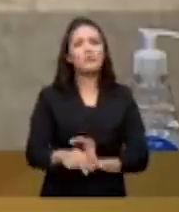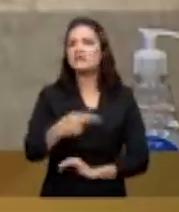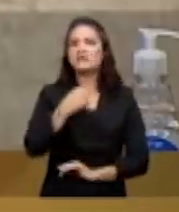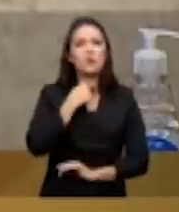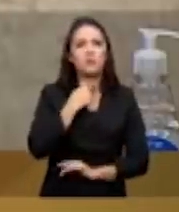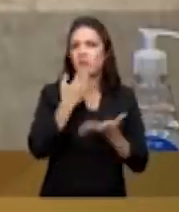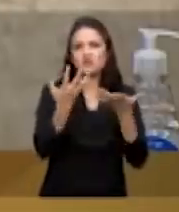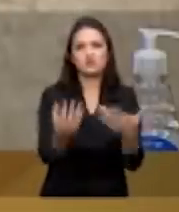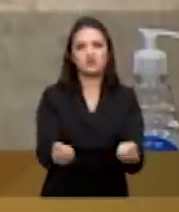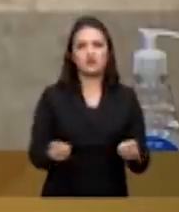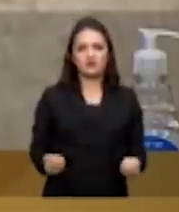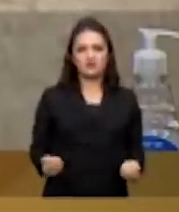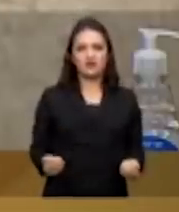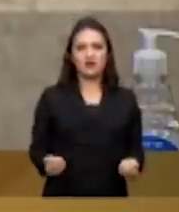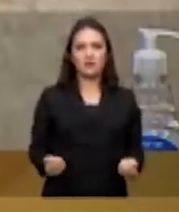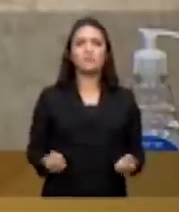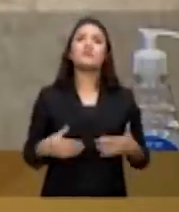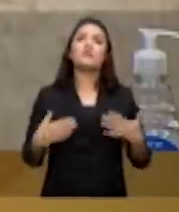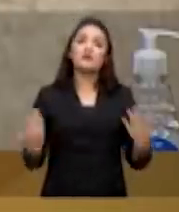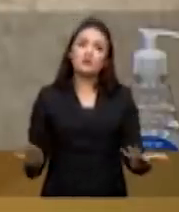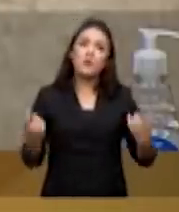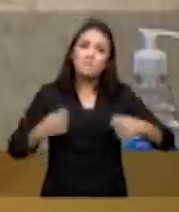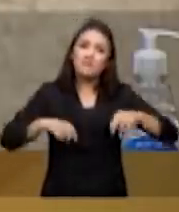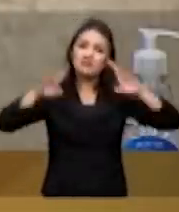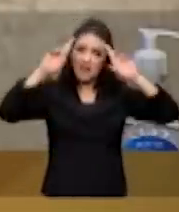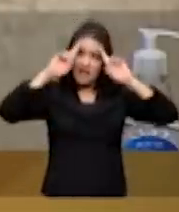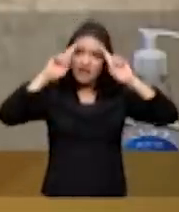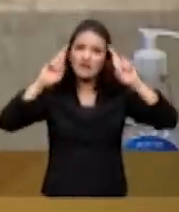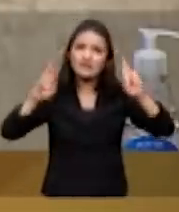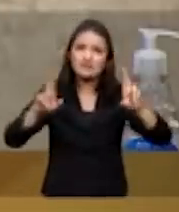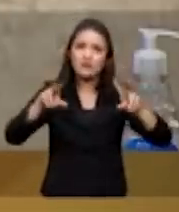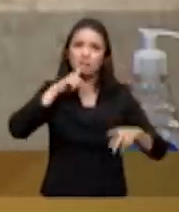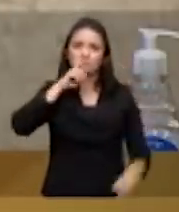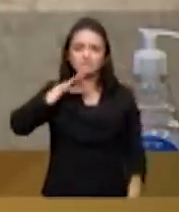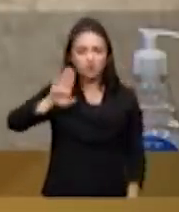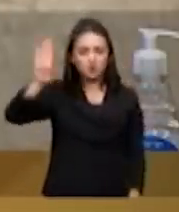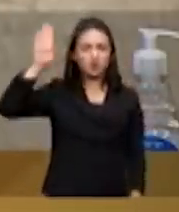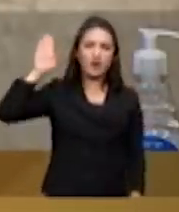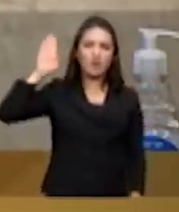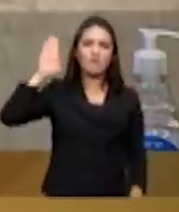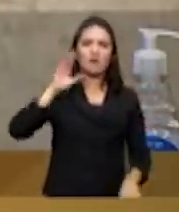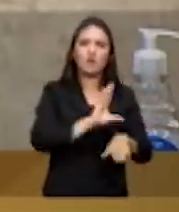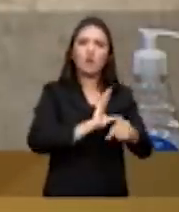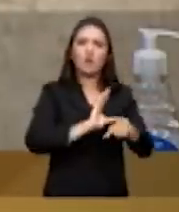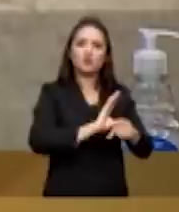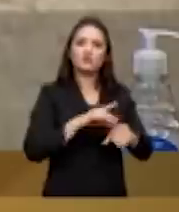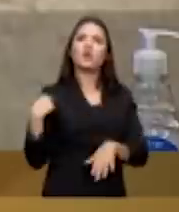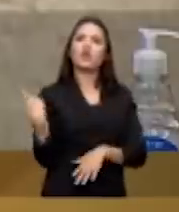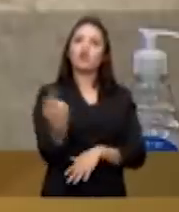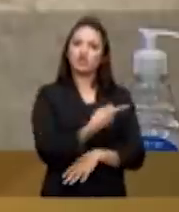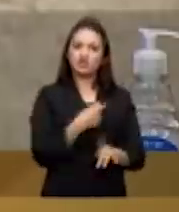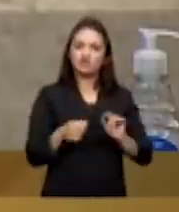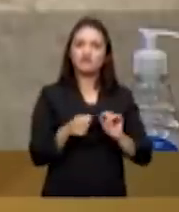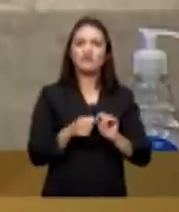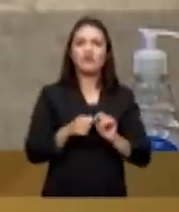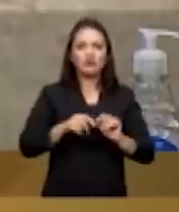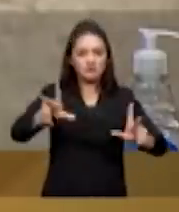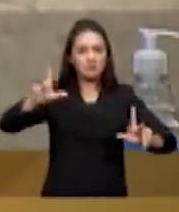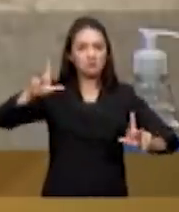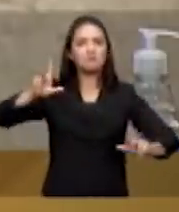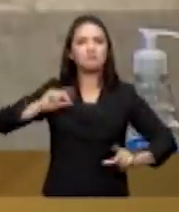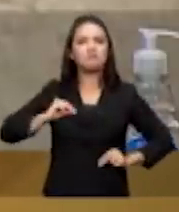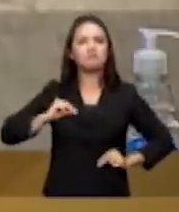intoleráveis em respeito ao juramento constitucional que todos nós fizemos ao assumirmos